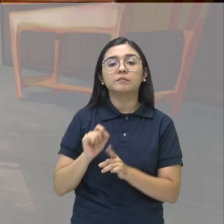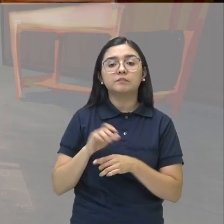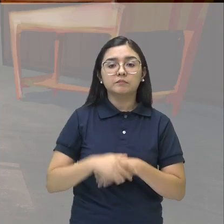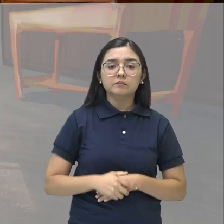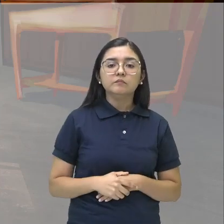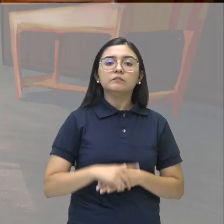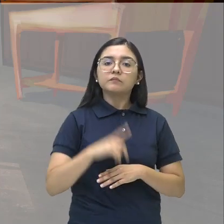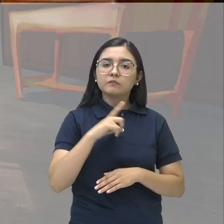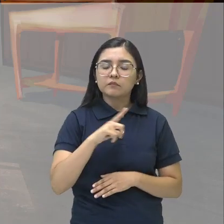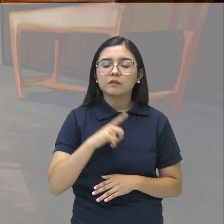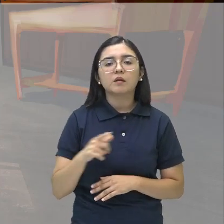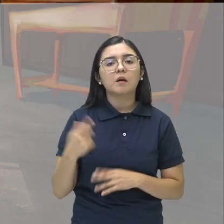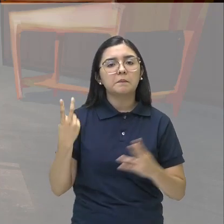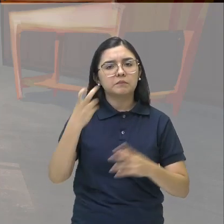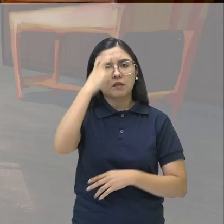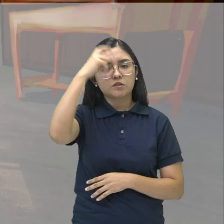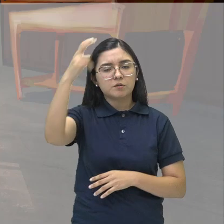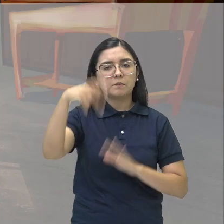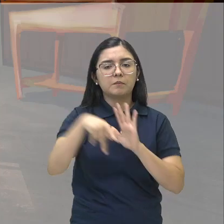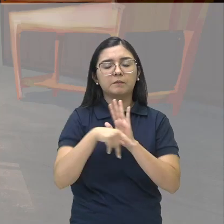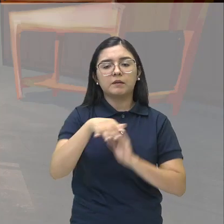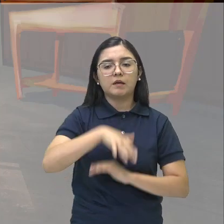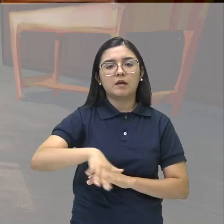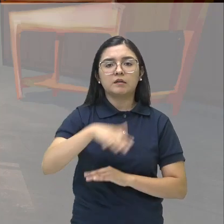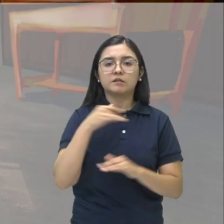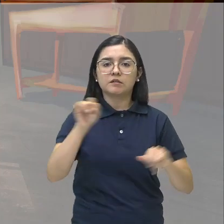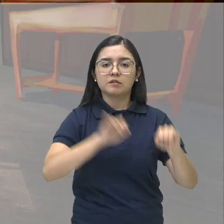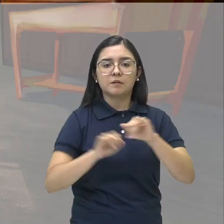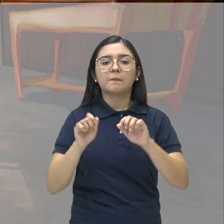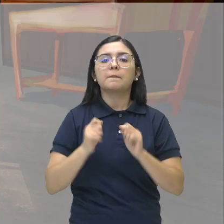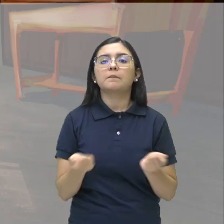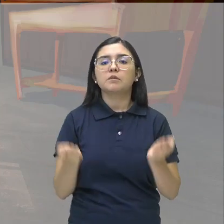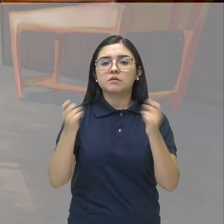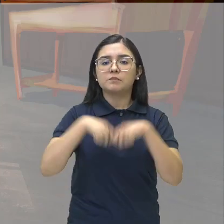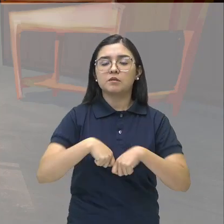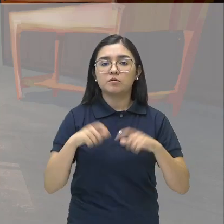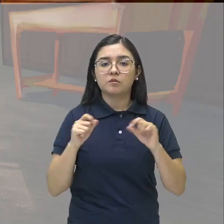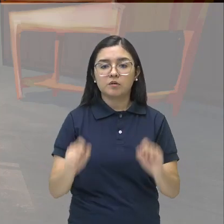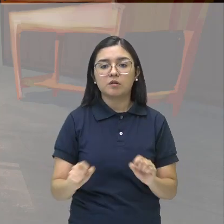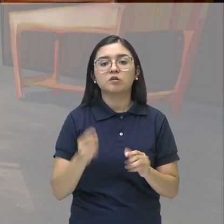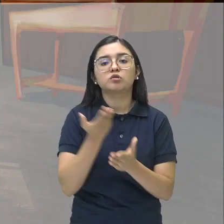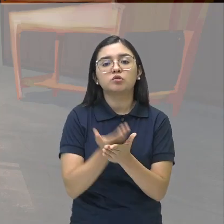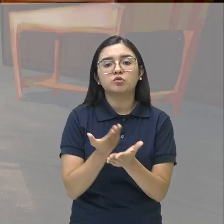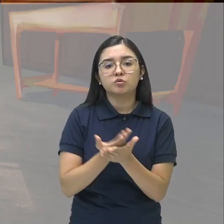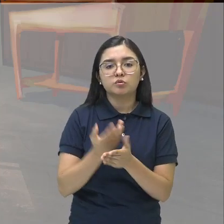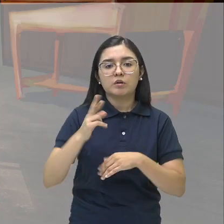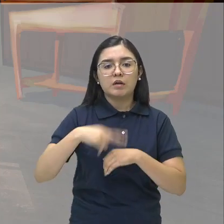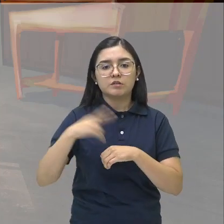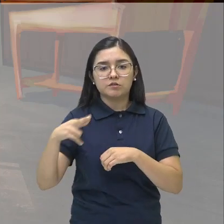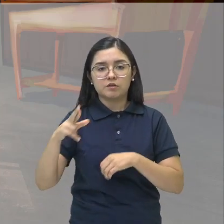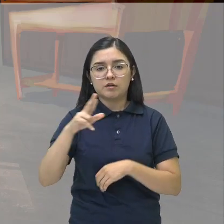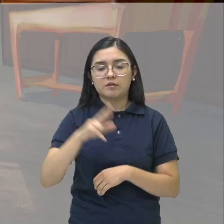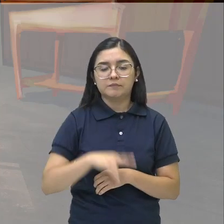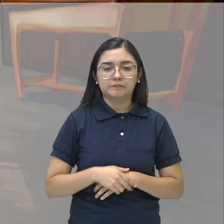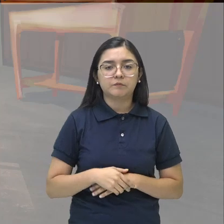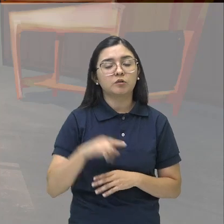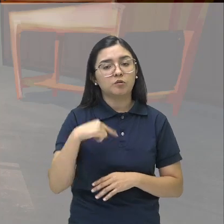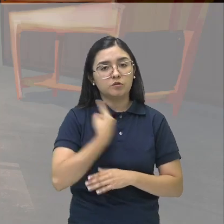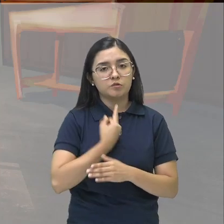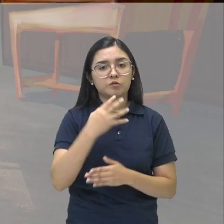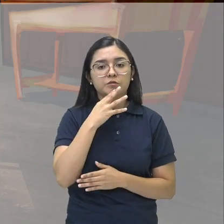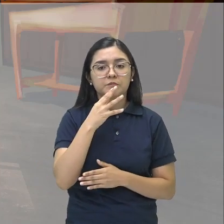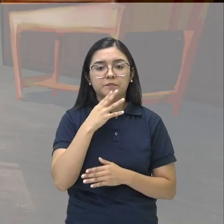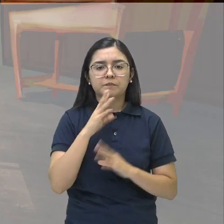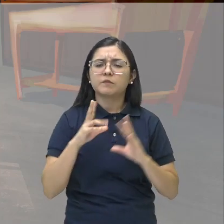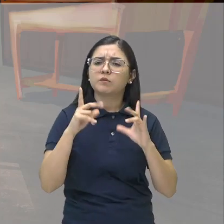de luz dentro da química, né, que acabou abrindo espaço para todo o estudo da radioatividade como a gente conhece hoje. Então, muito